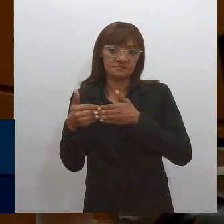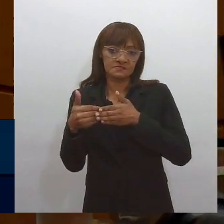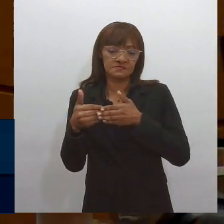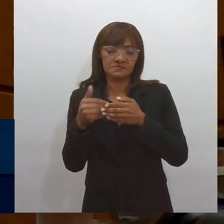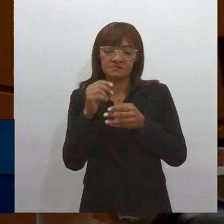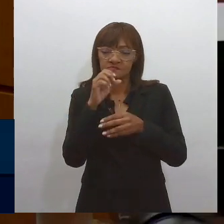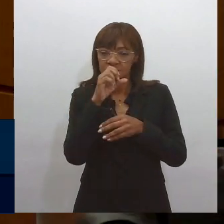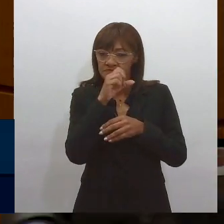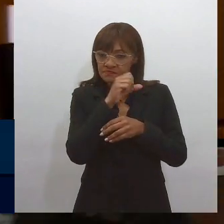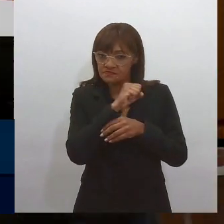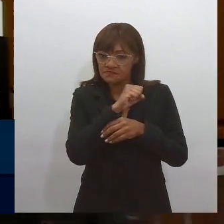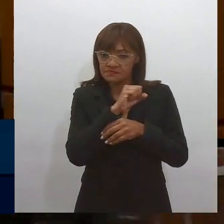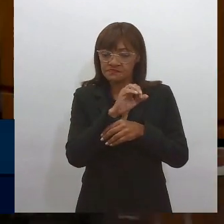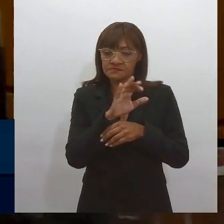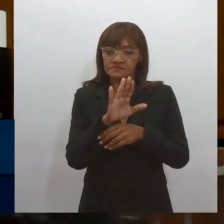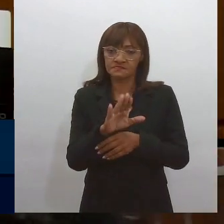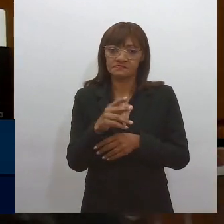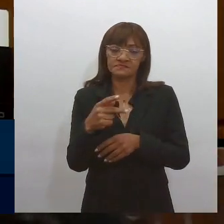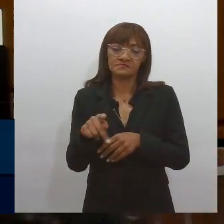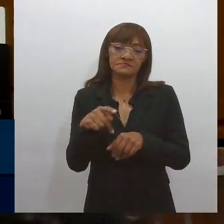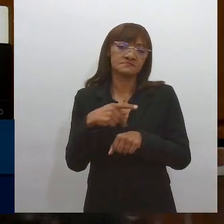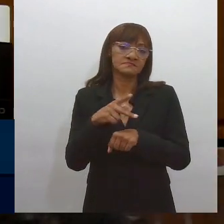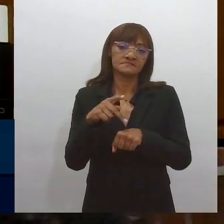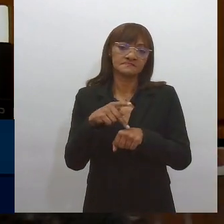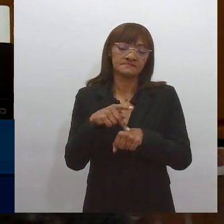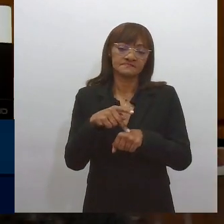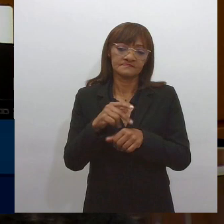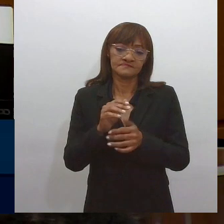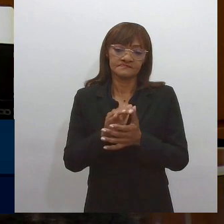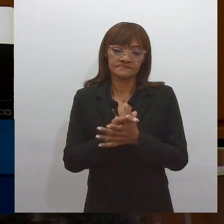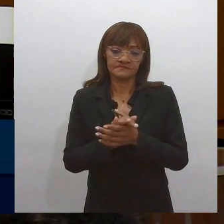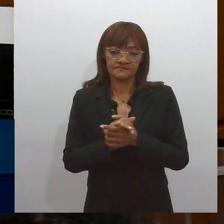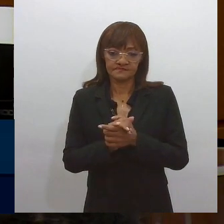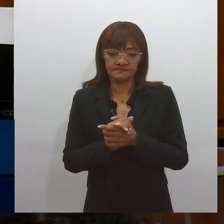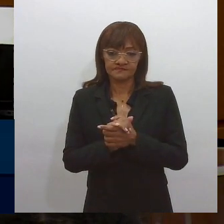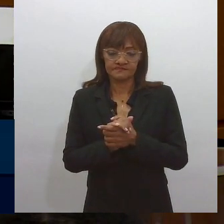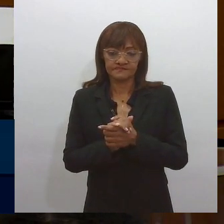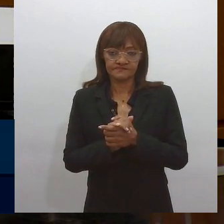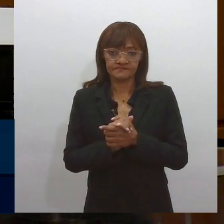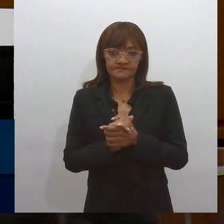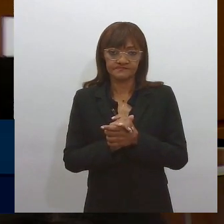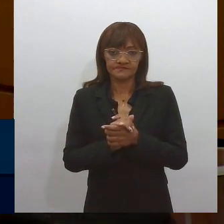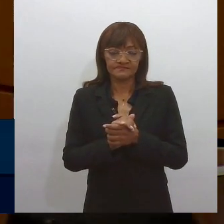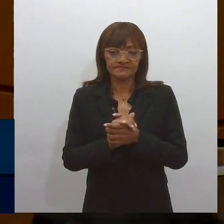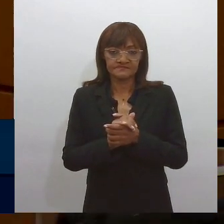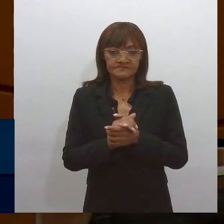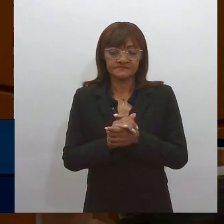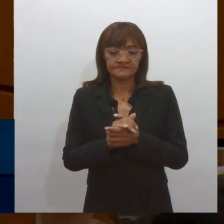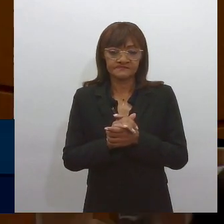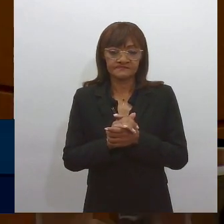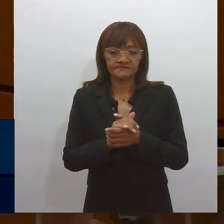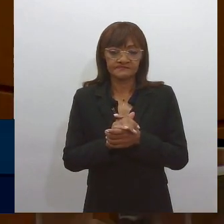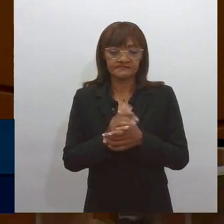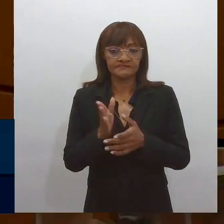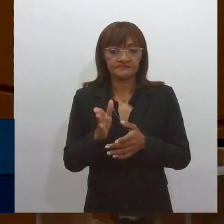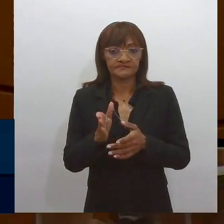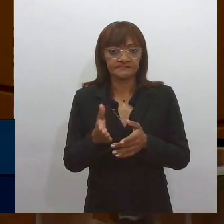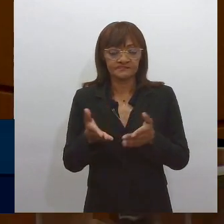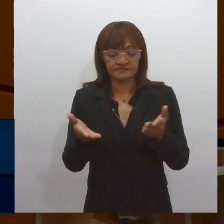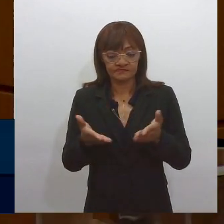país e consequentemente o presidente desta casa